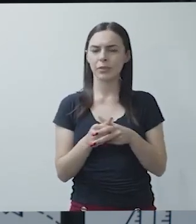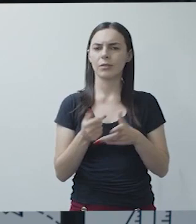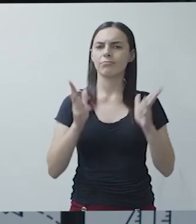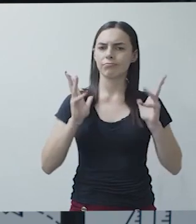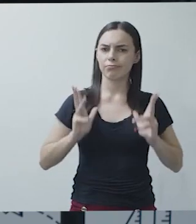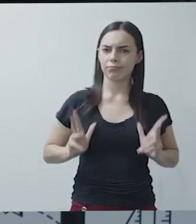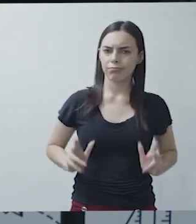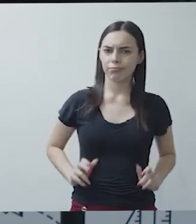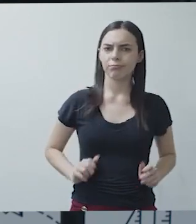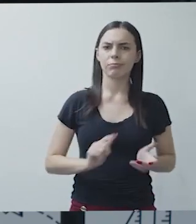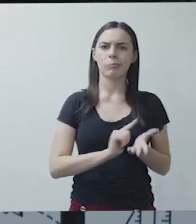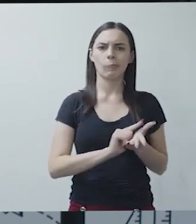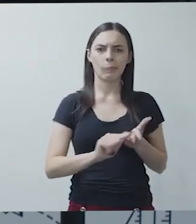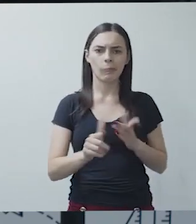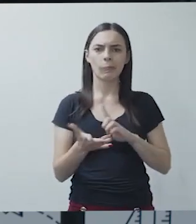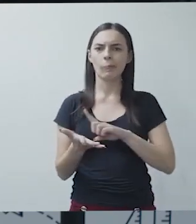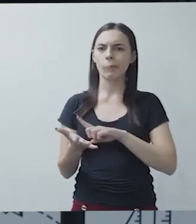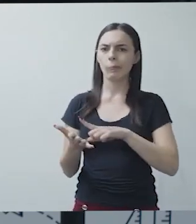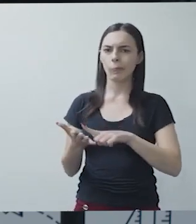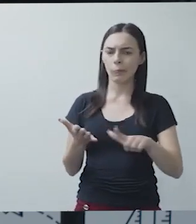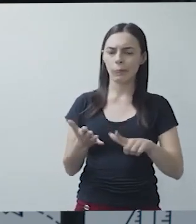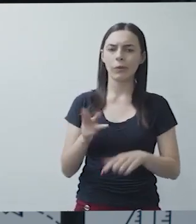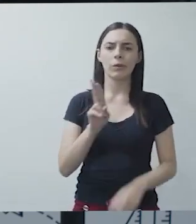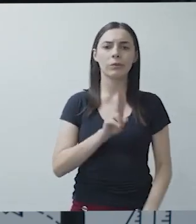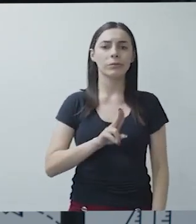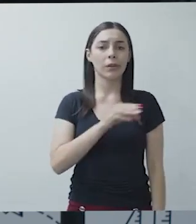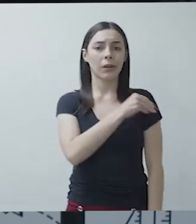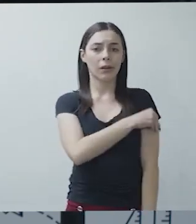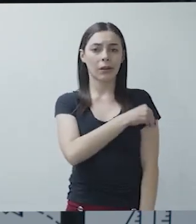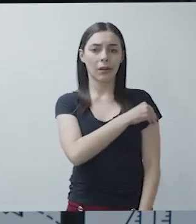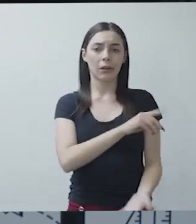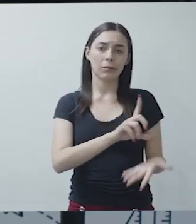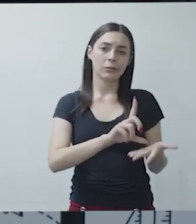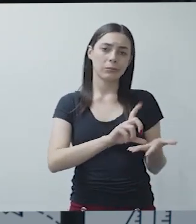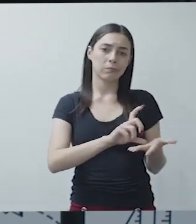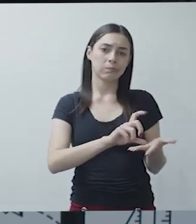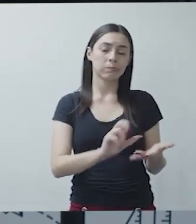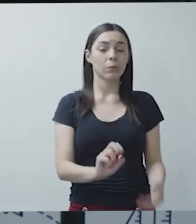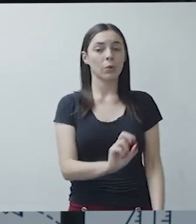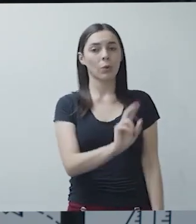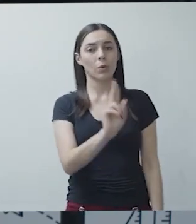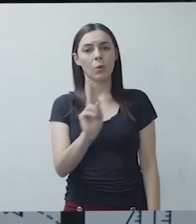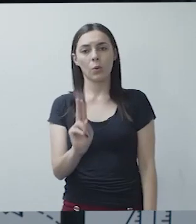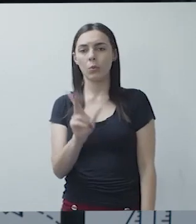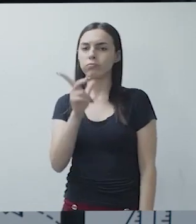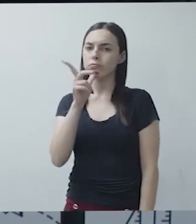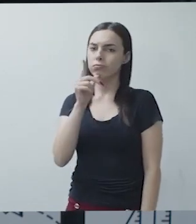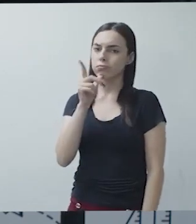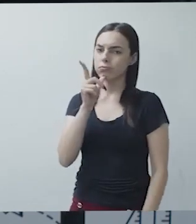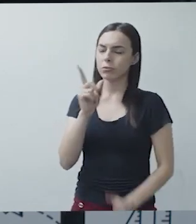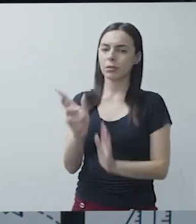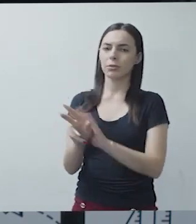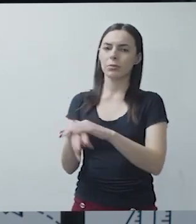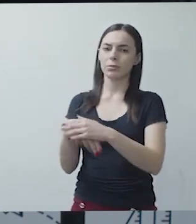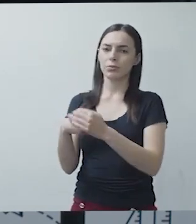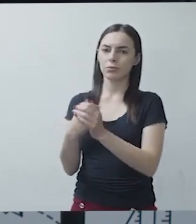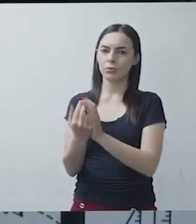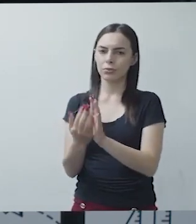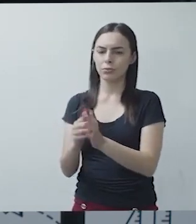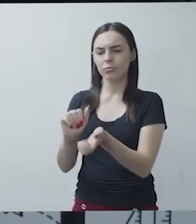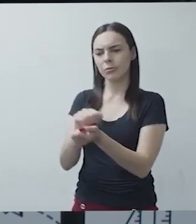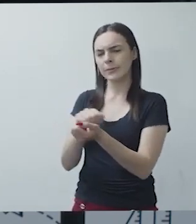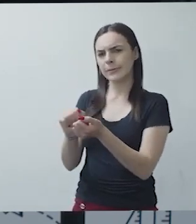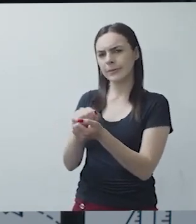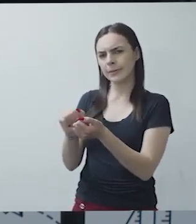as suas mãos com álcool em gel ou lave-as na pia, né? Lá com